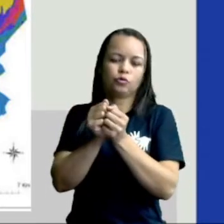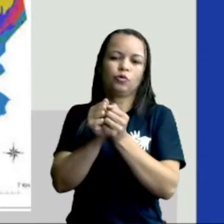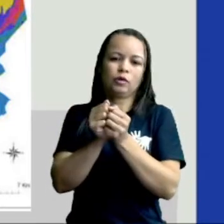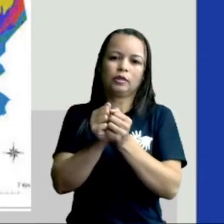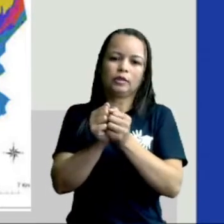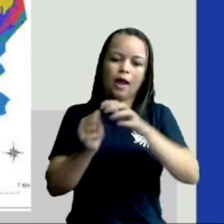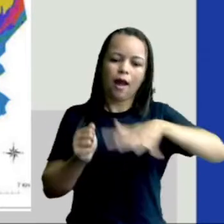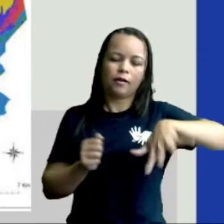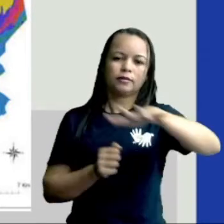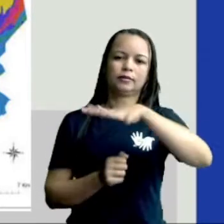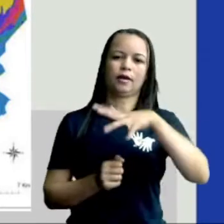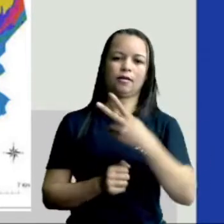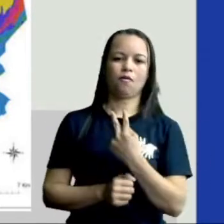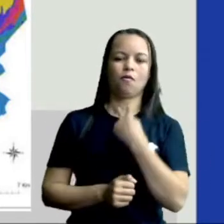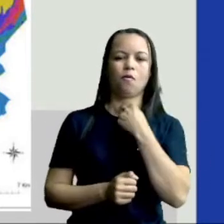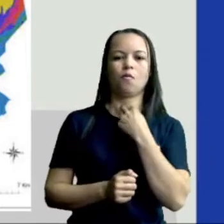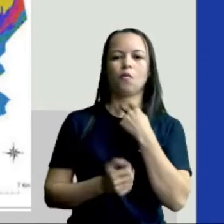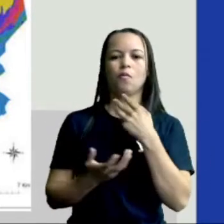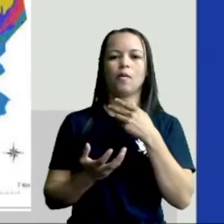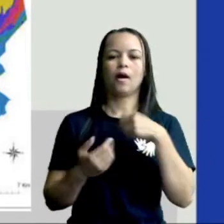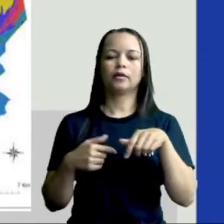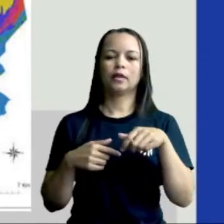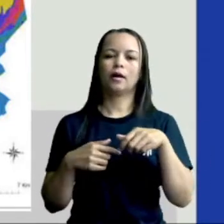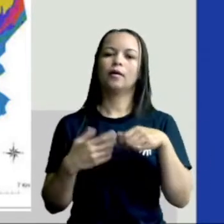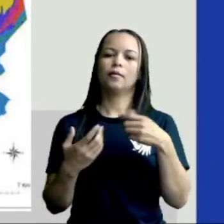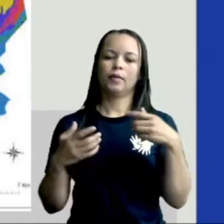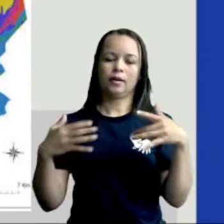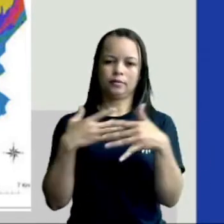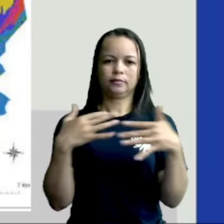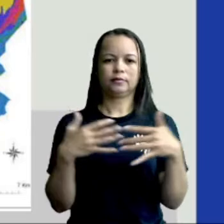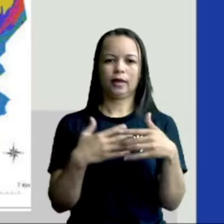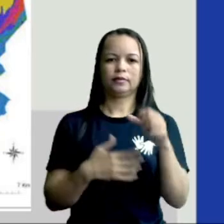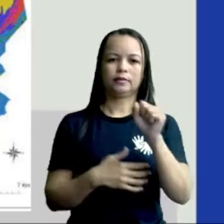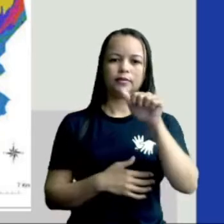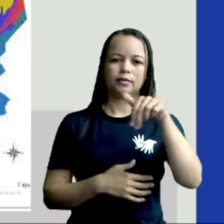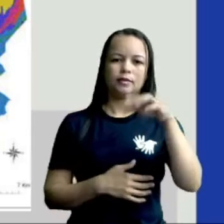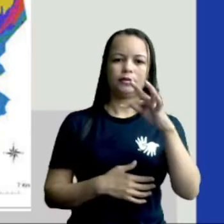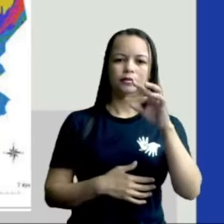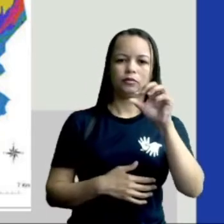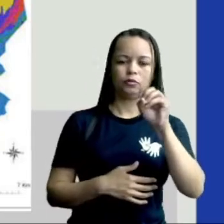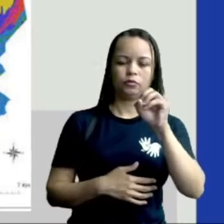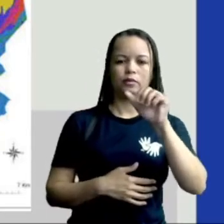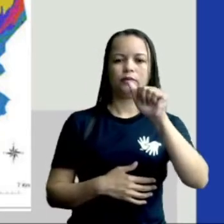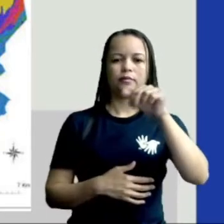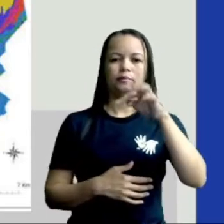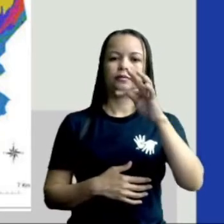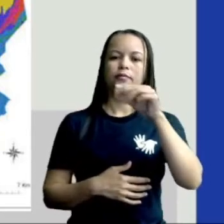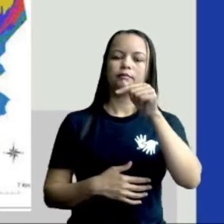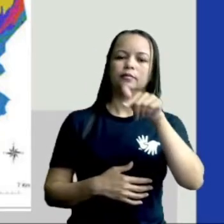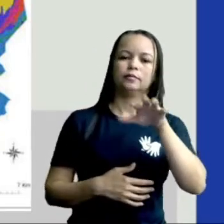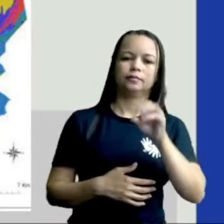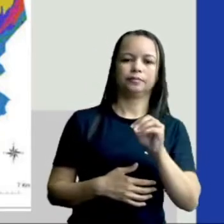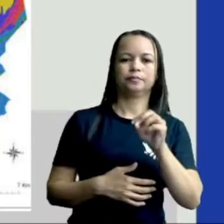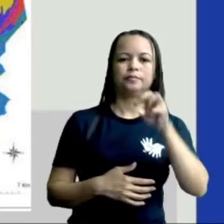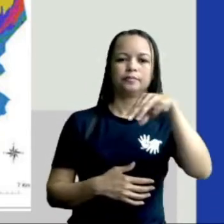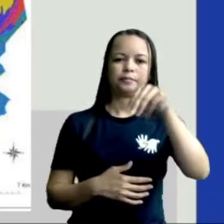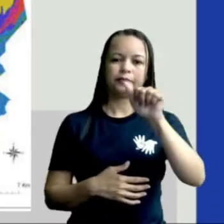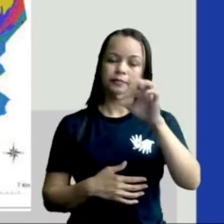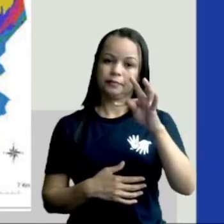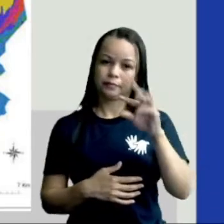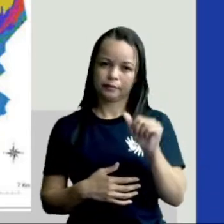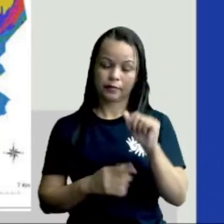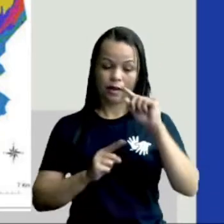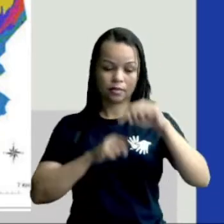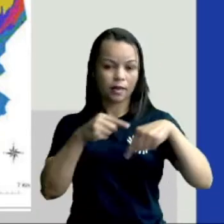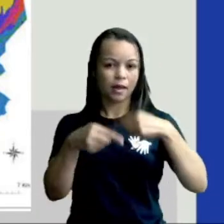áreas ocupadas por Santo Antão da Mata. Então, ele era tudo isso. Depois, com o tempo, é